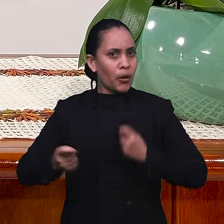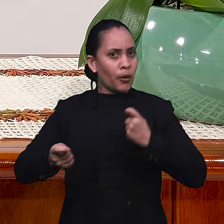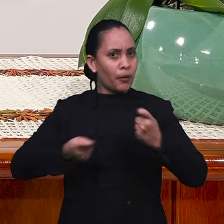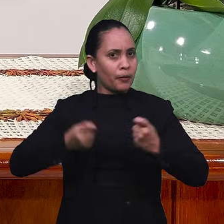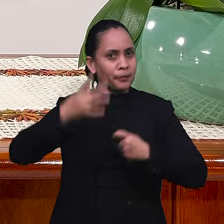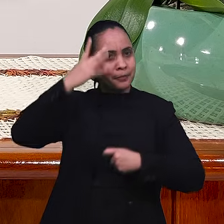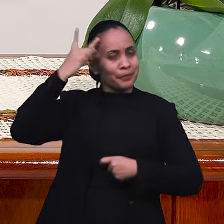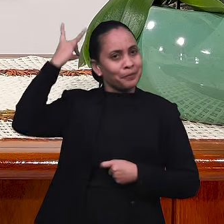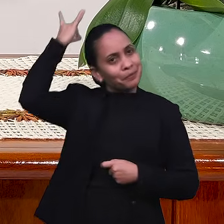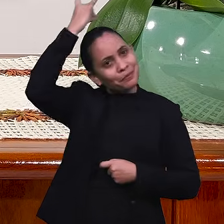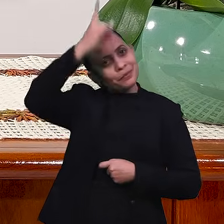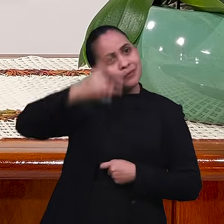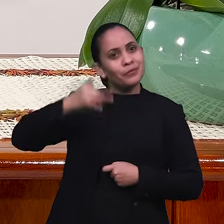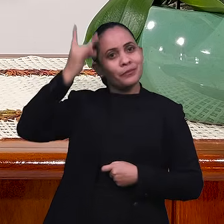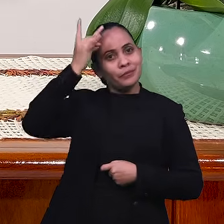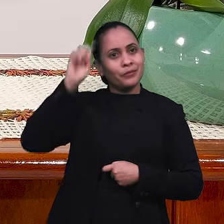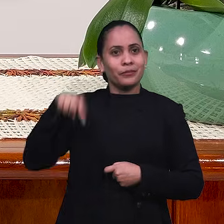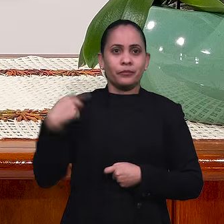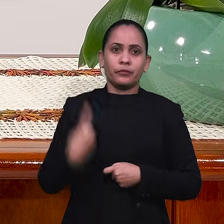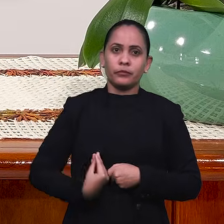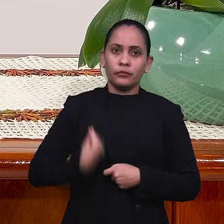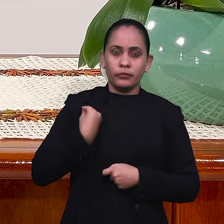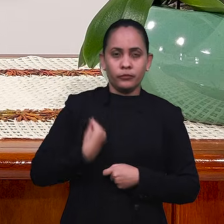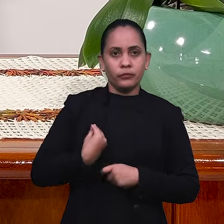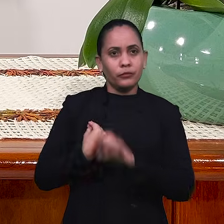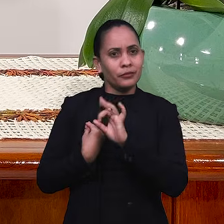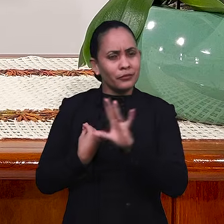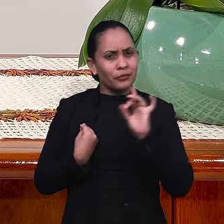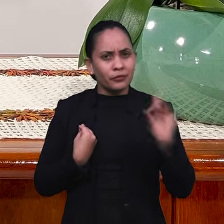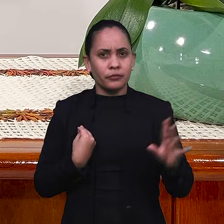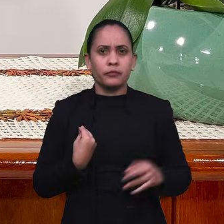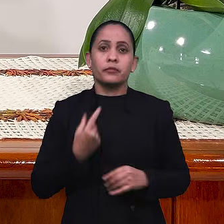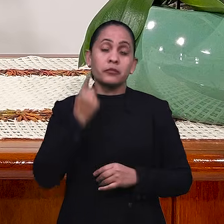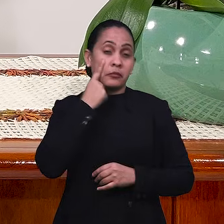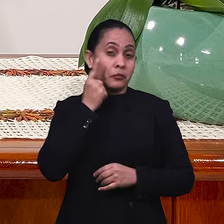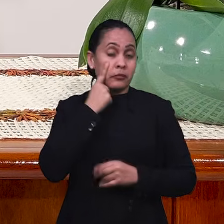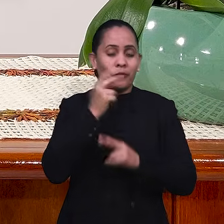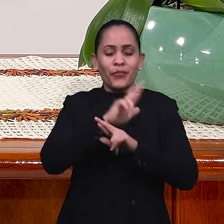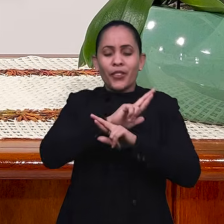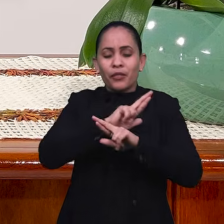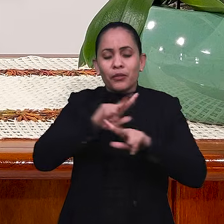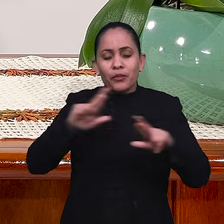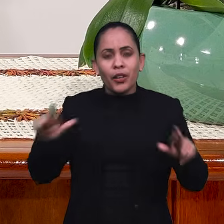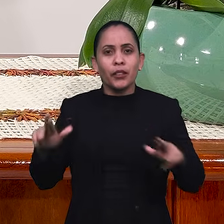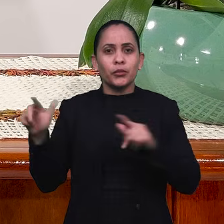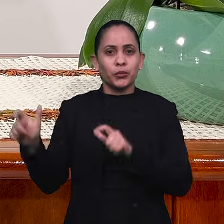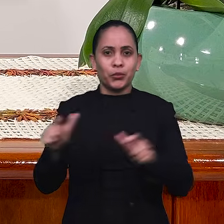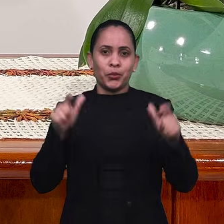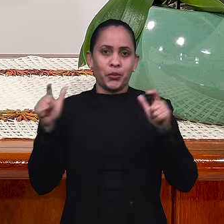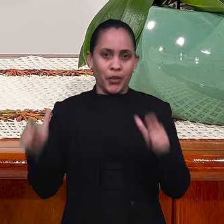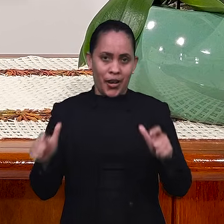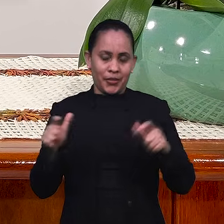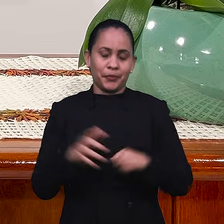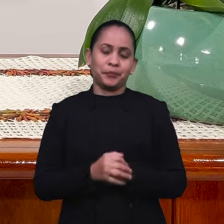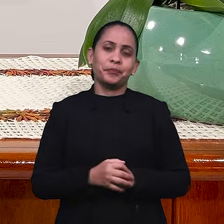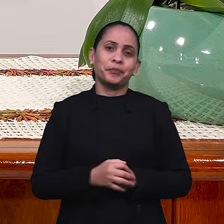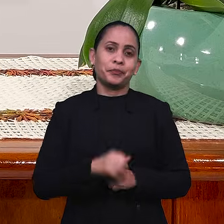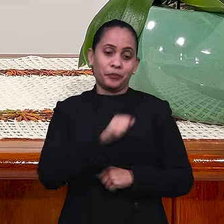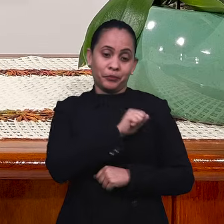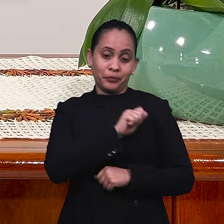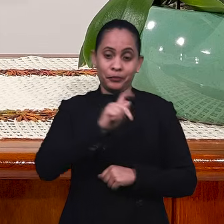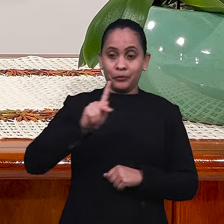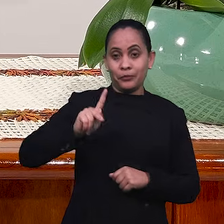Espírito Santo, ele se complete em cada um de nós. Os irmãos vão ver isso em vários lugares. O apóstolo